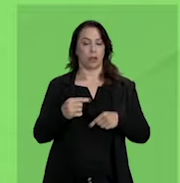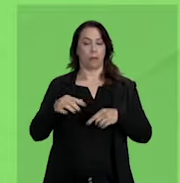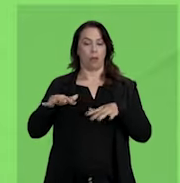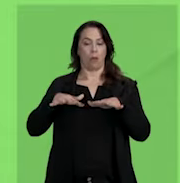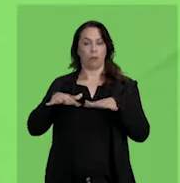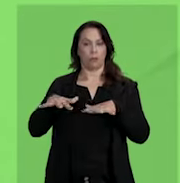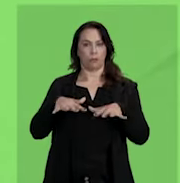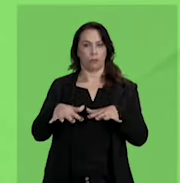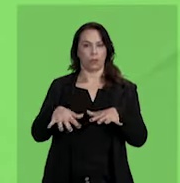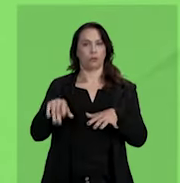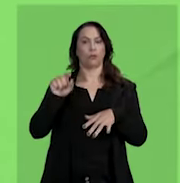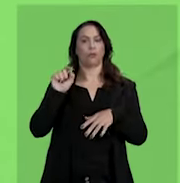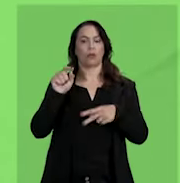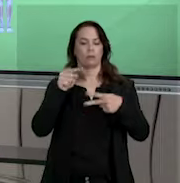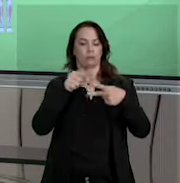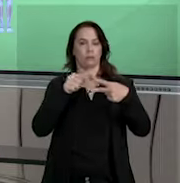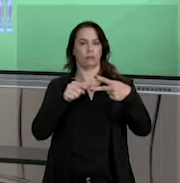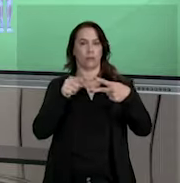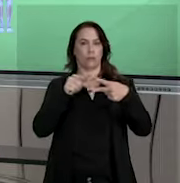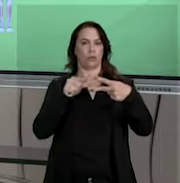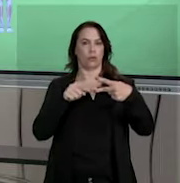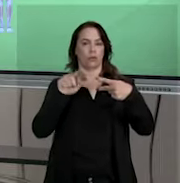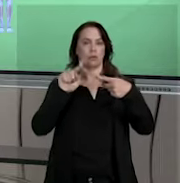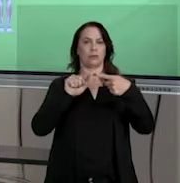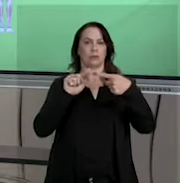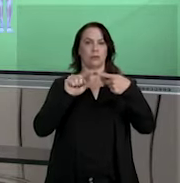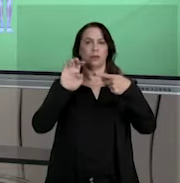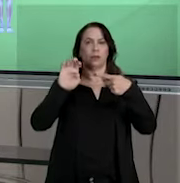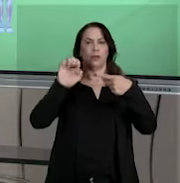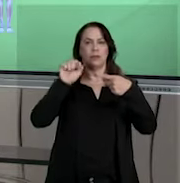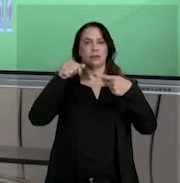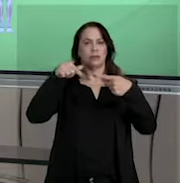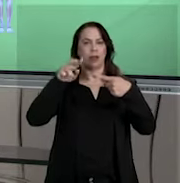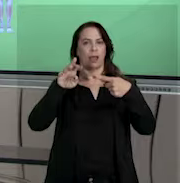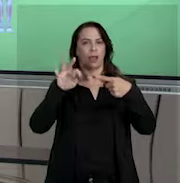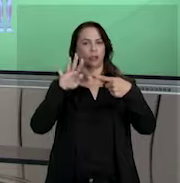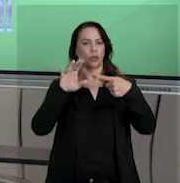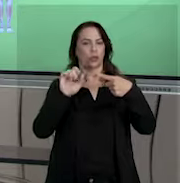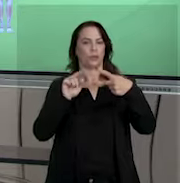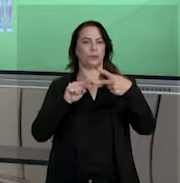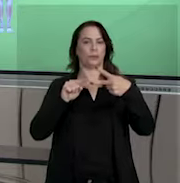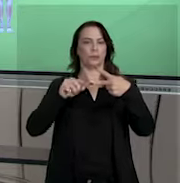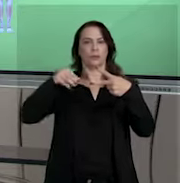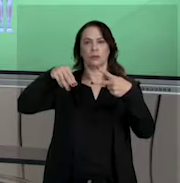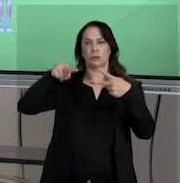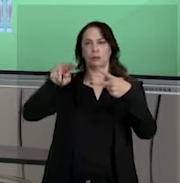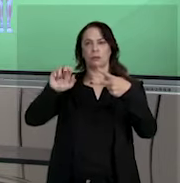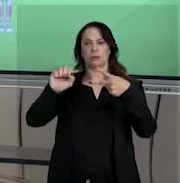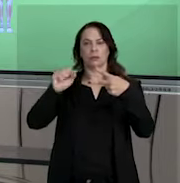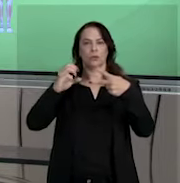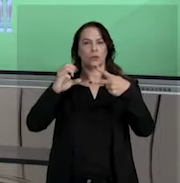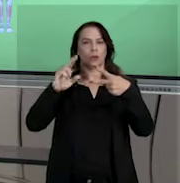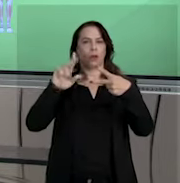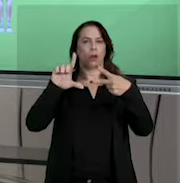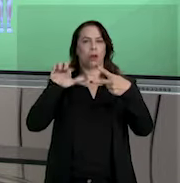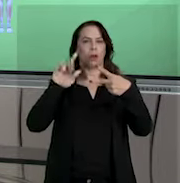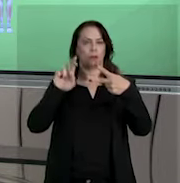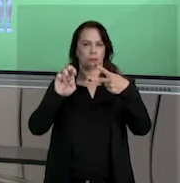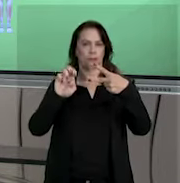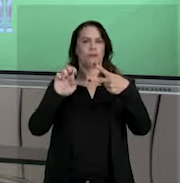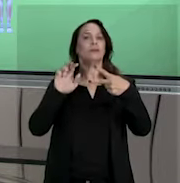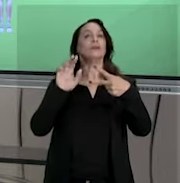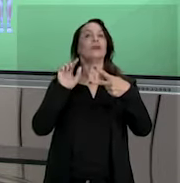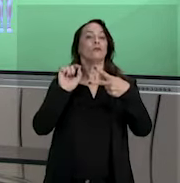sistema esquelético e o sistema muscular. Olha só, o que a Ludmila representou muito bem no